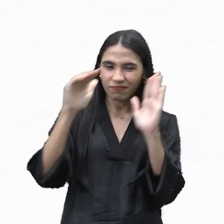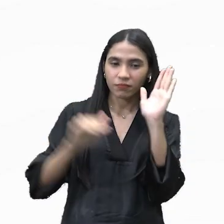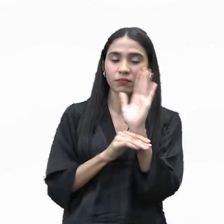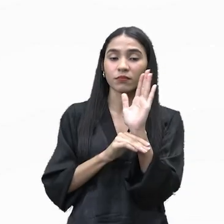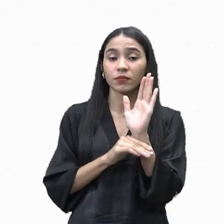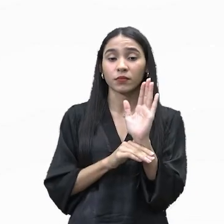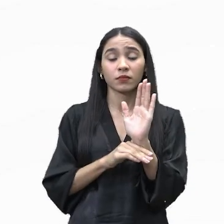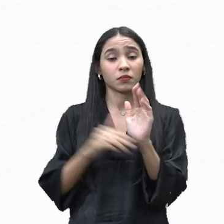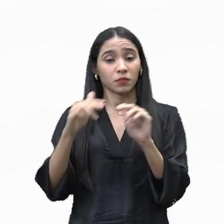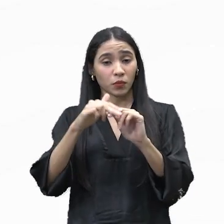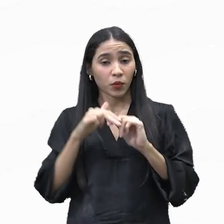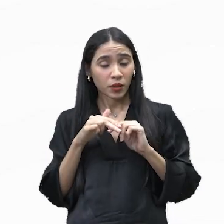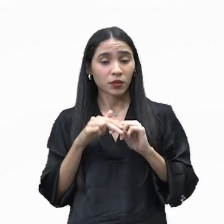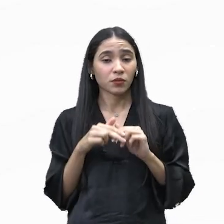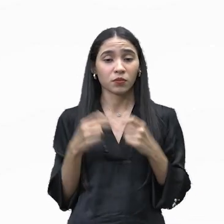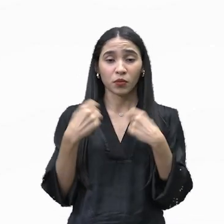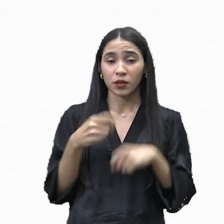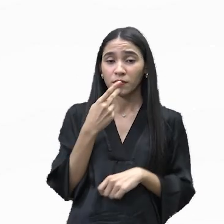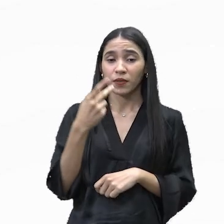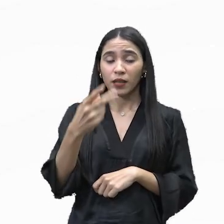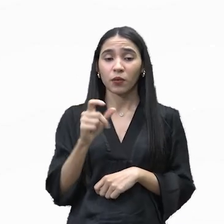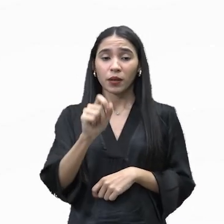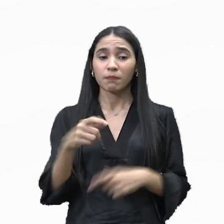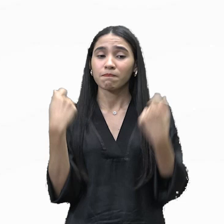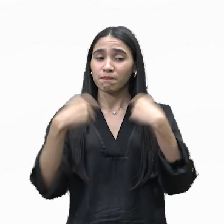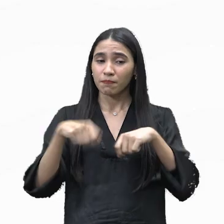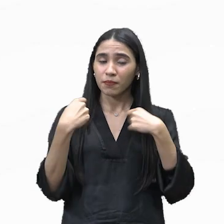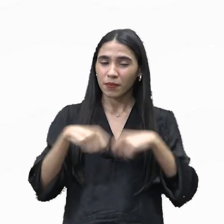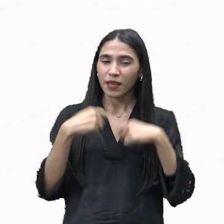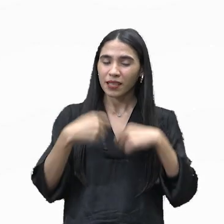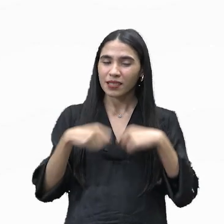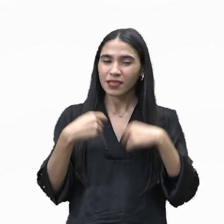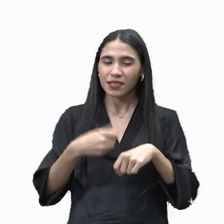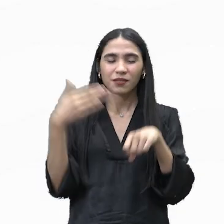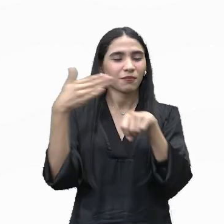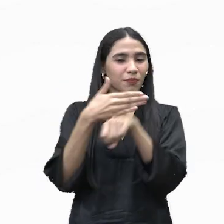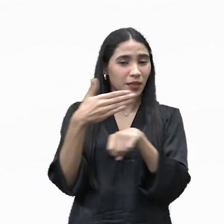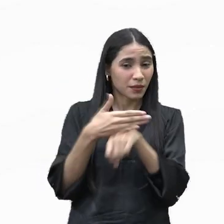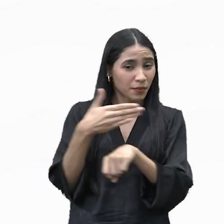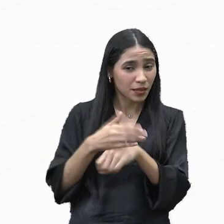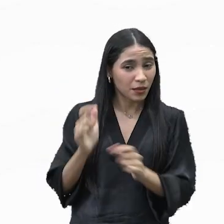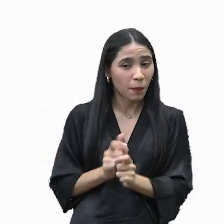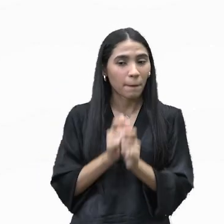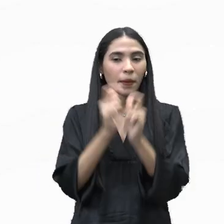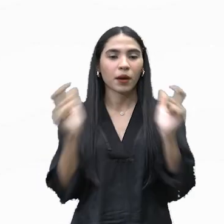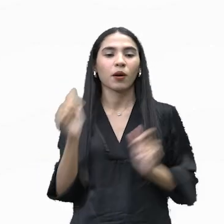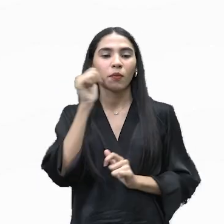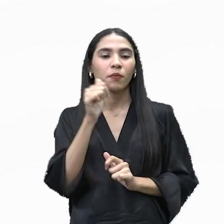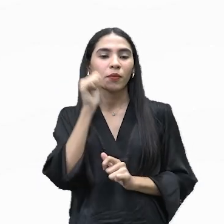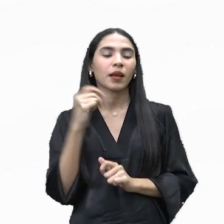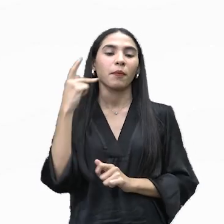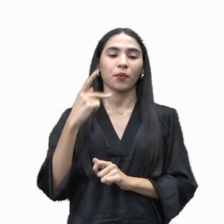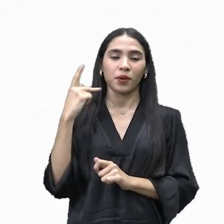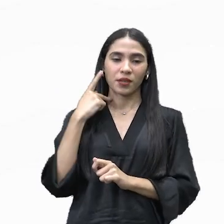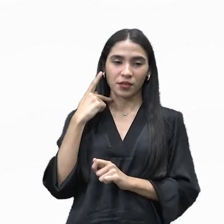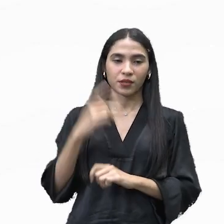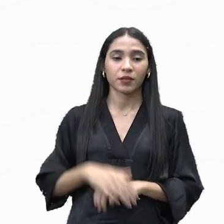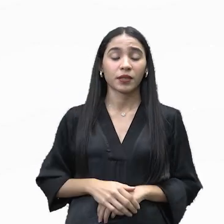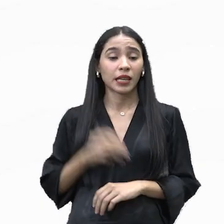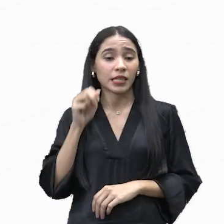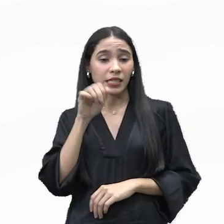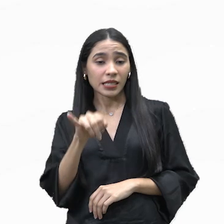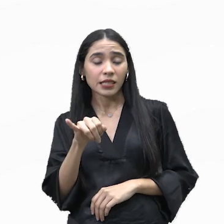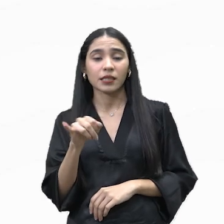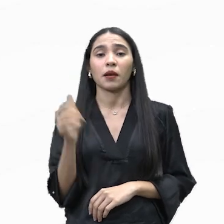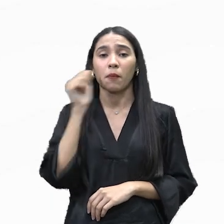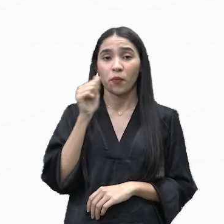142ª posição. Portanto, podemos dizer que é preciso que haja maior participação das mulheres na